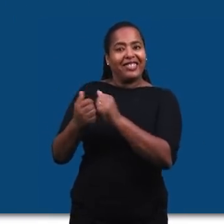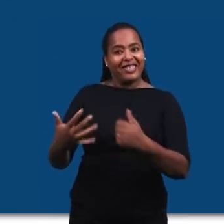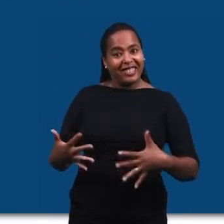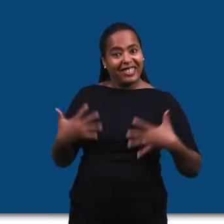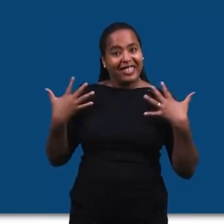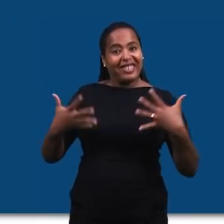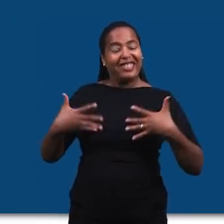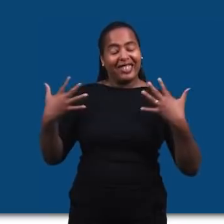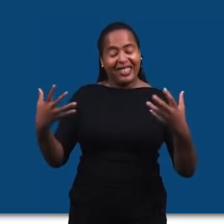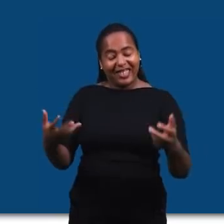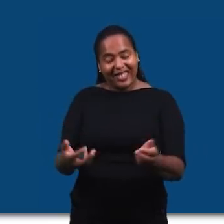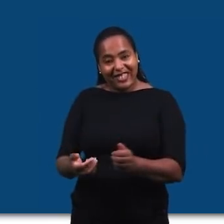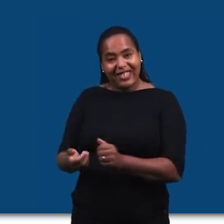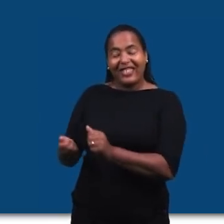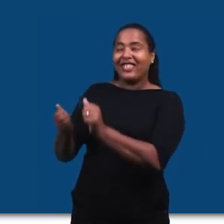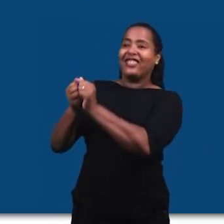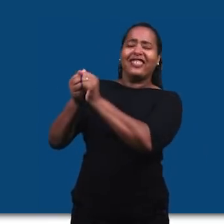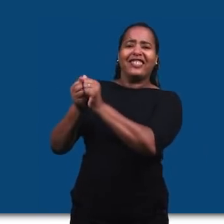alegremo-nos,